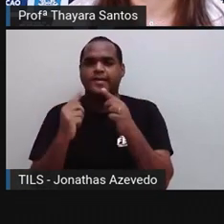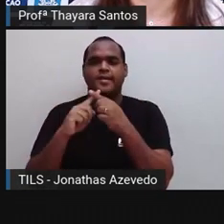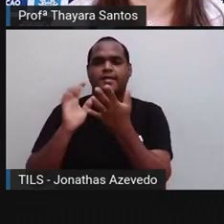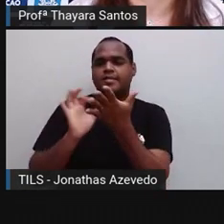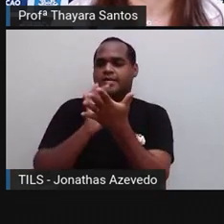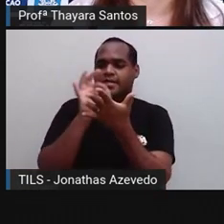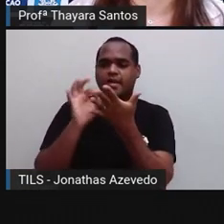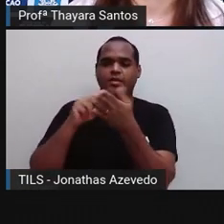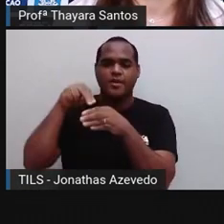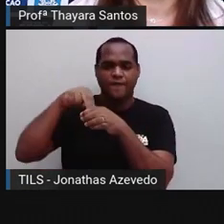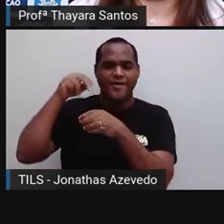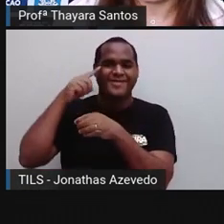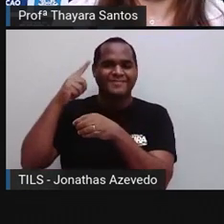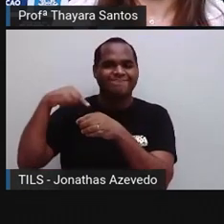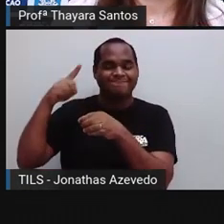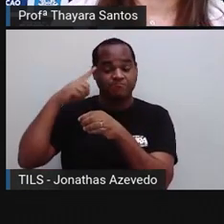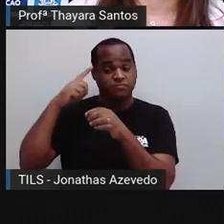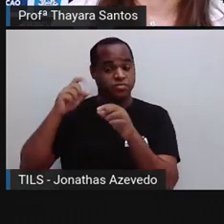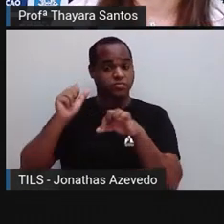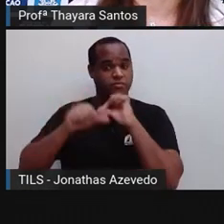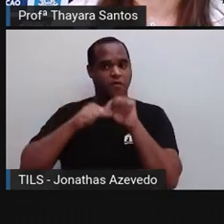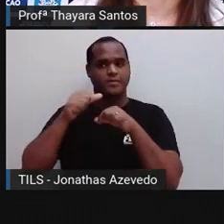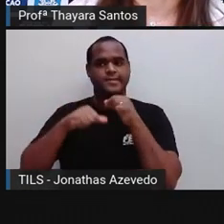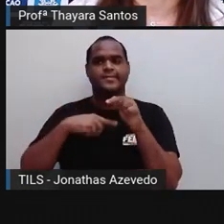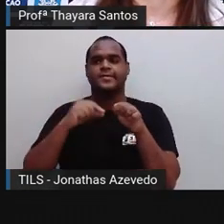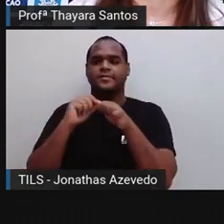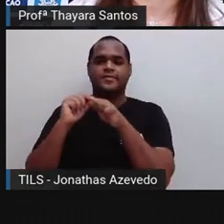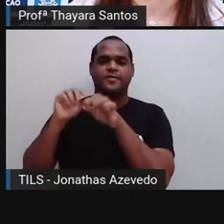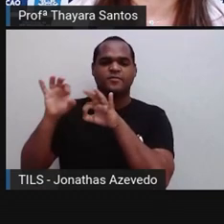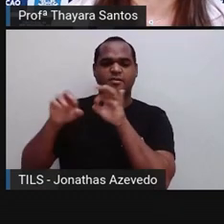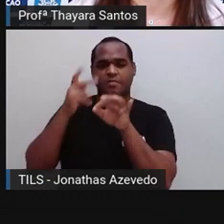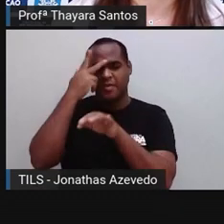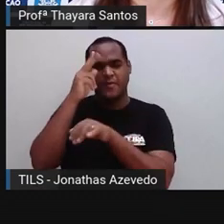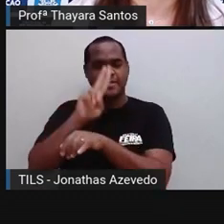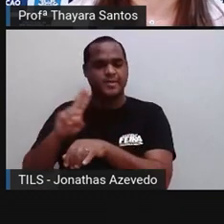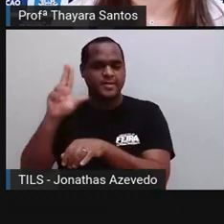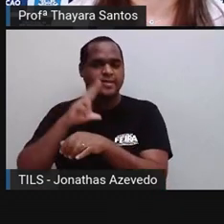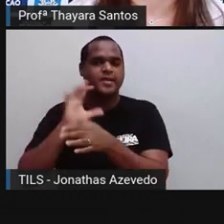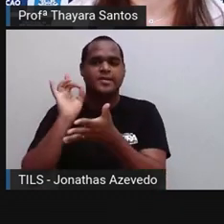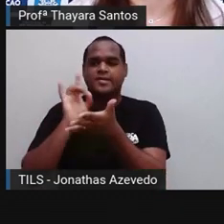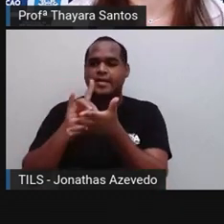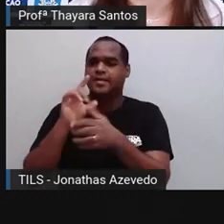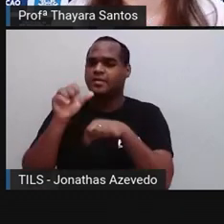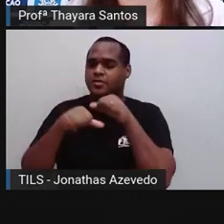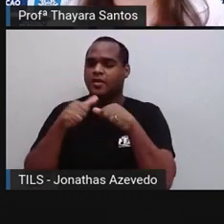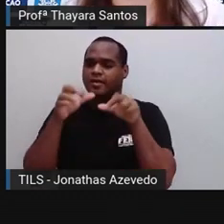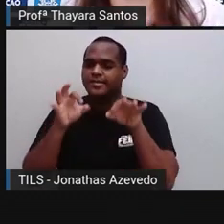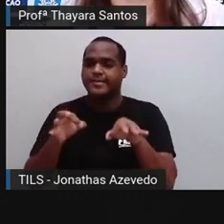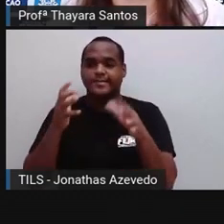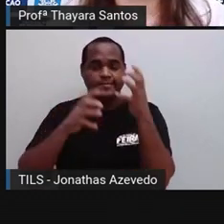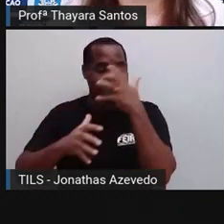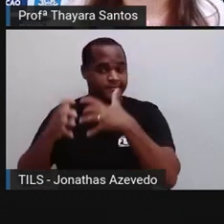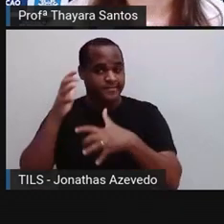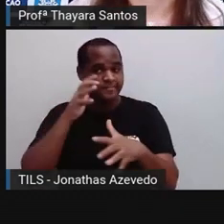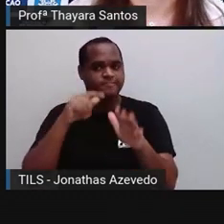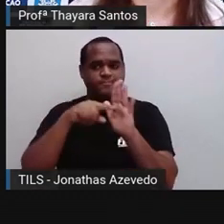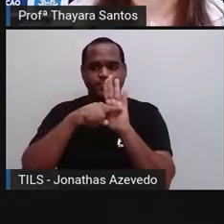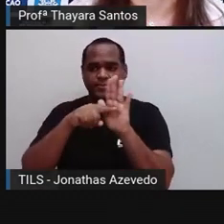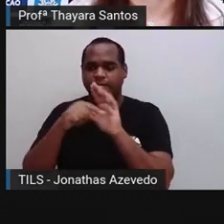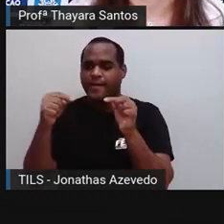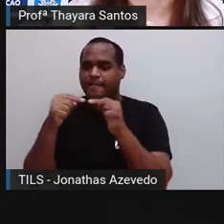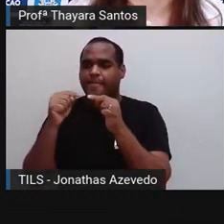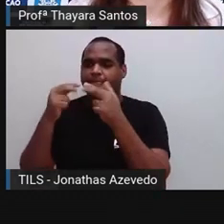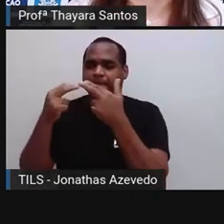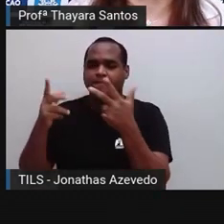alterando a atividade das células nervosas, fazendo com que o usuário perceba a realidade de uma maneira distorcida. Analise